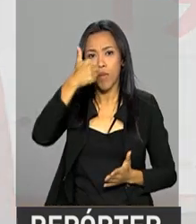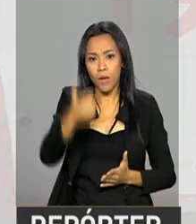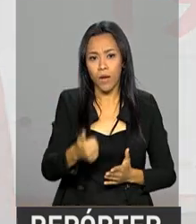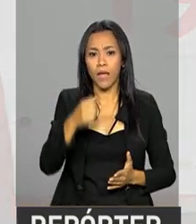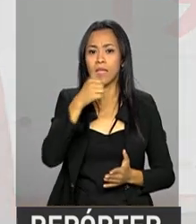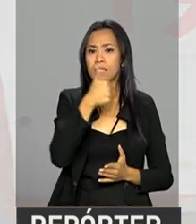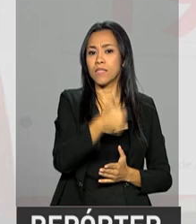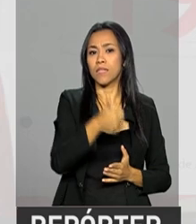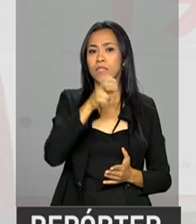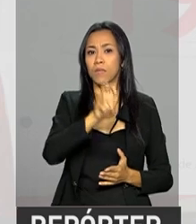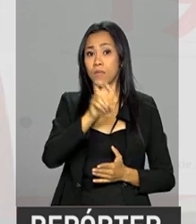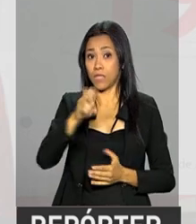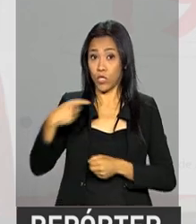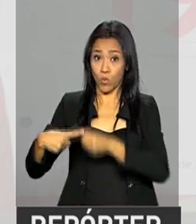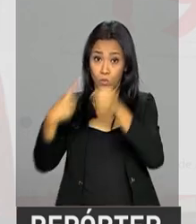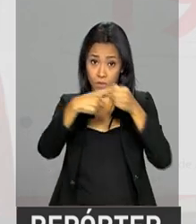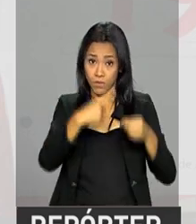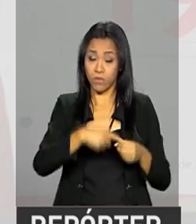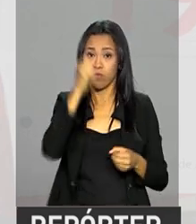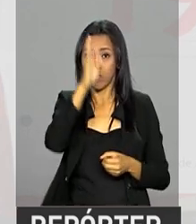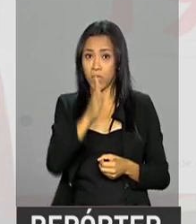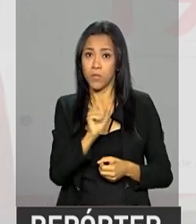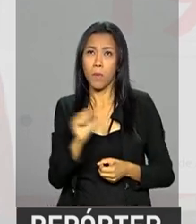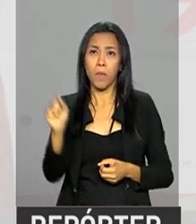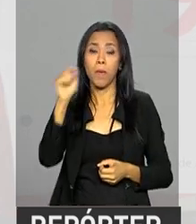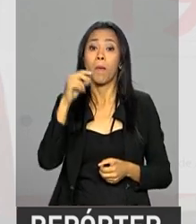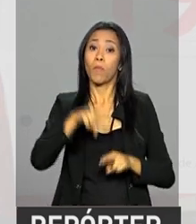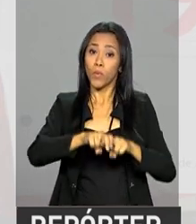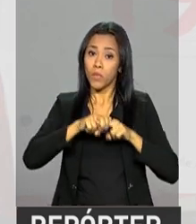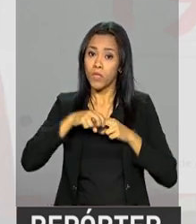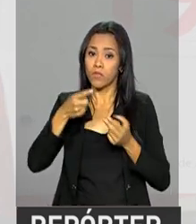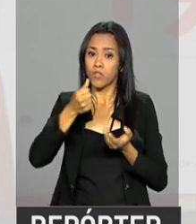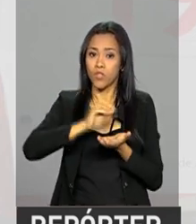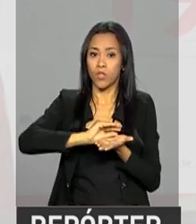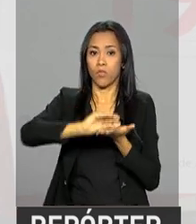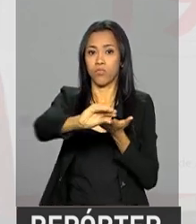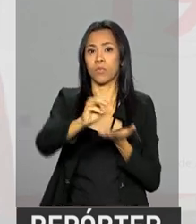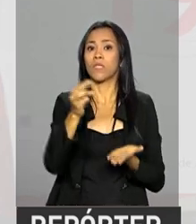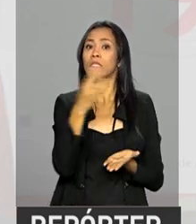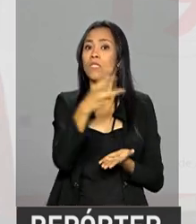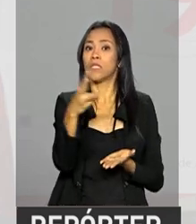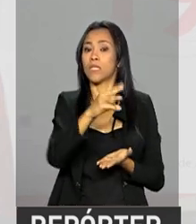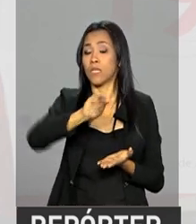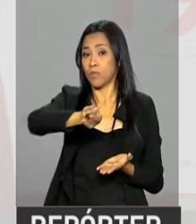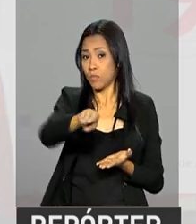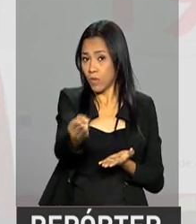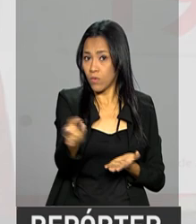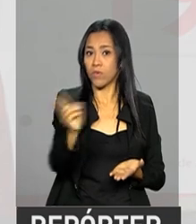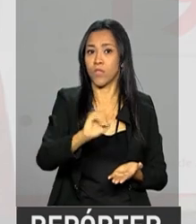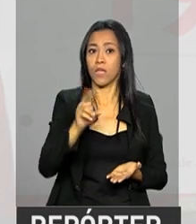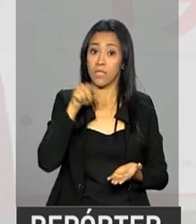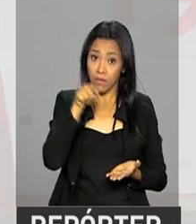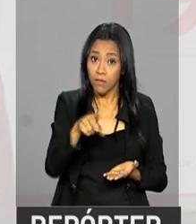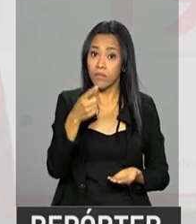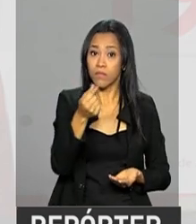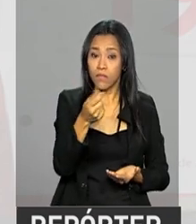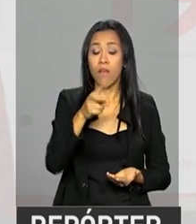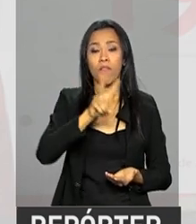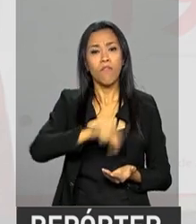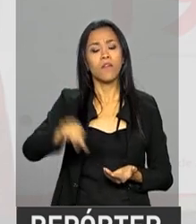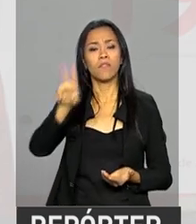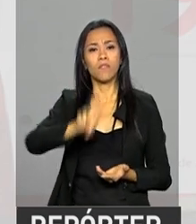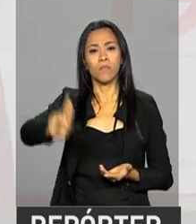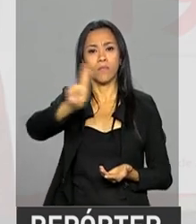155 municípios do país para isso liberou mais 33 milhões de reais esses recursos serão